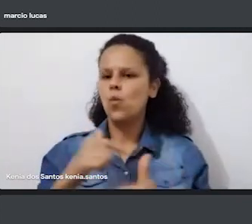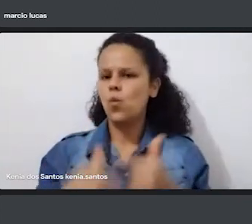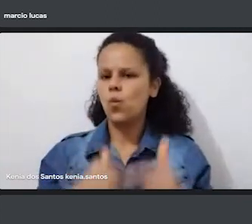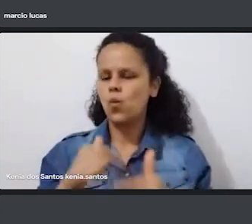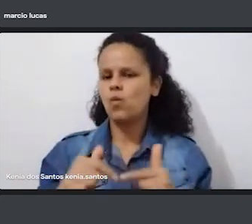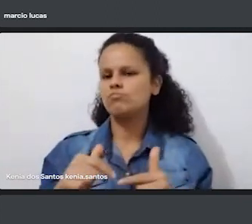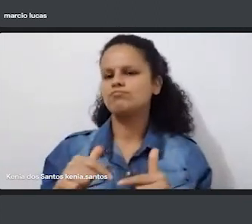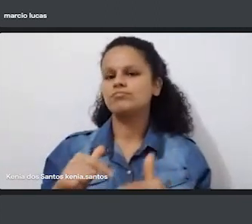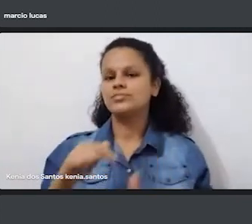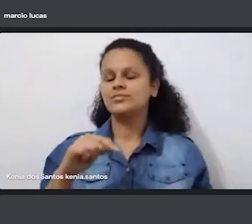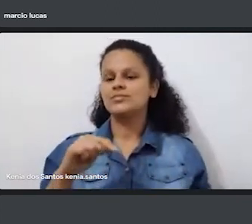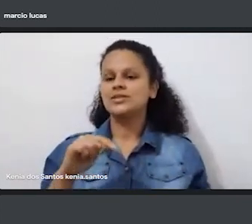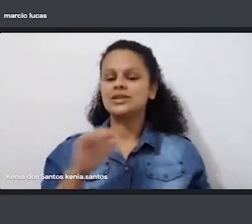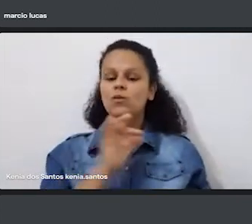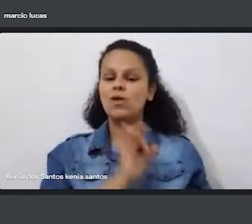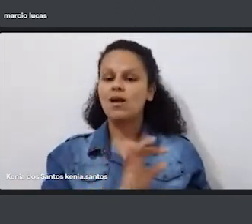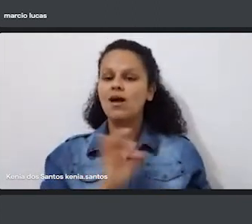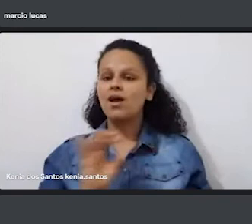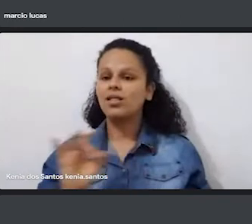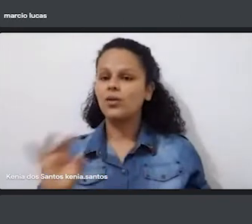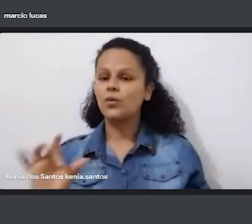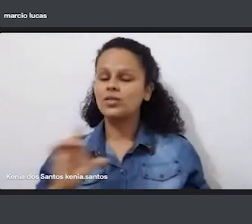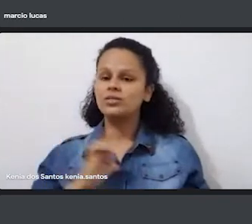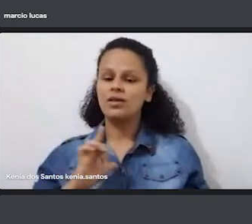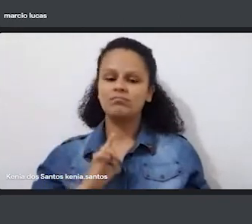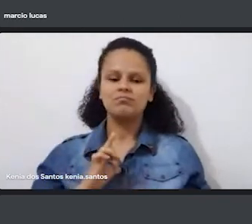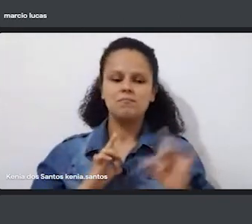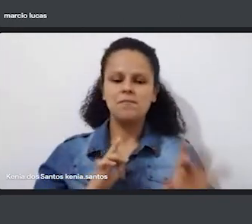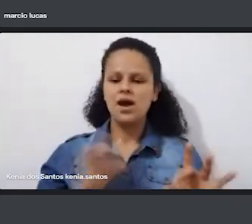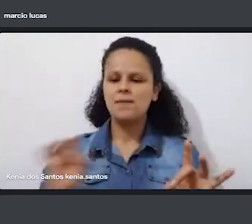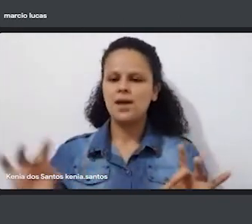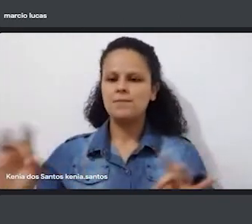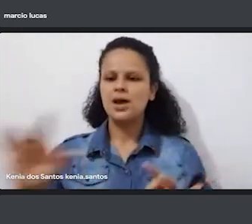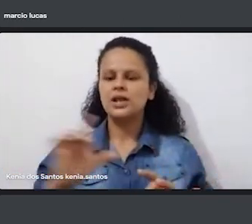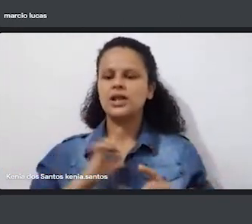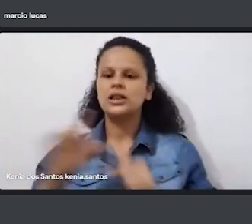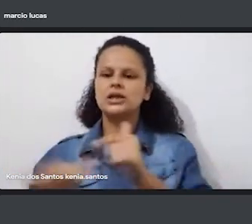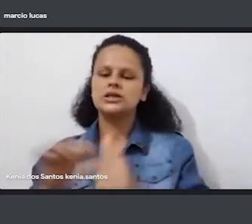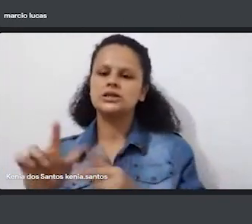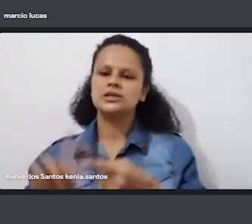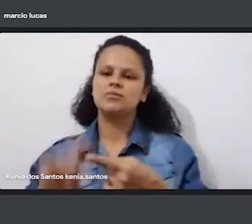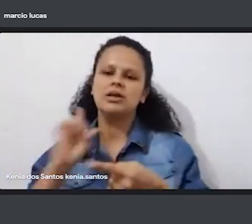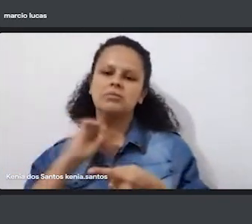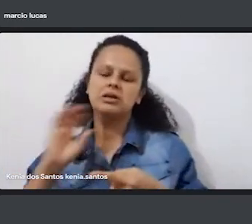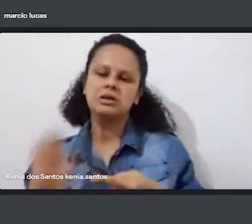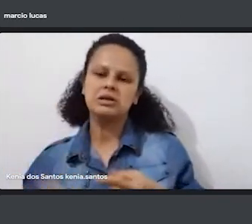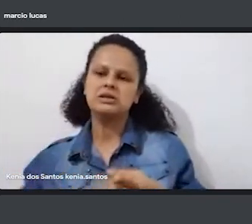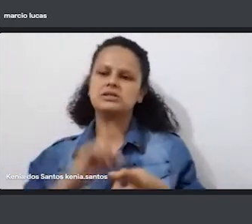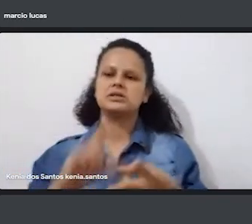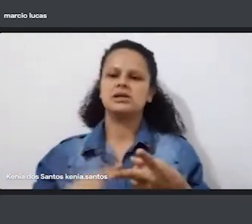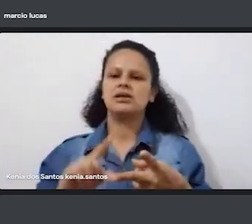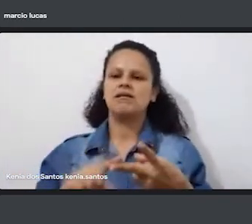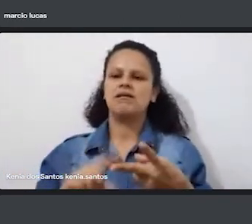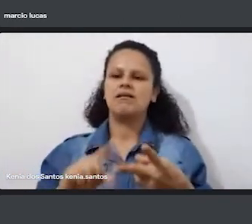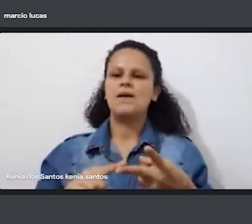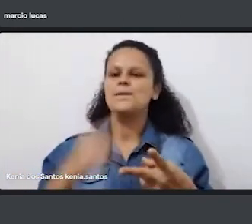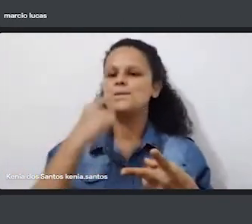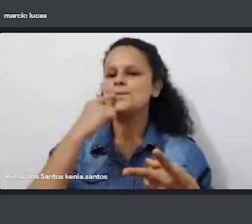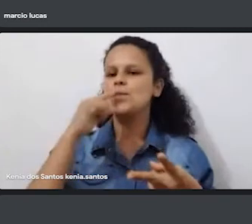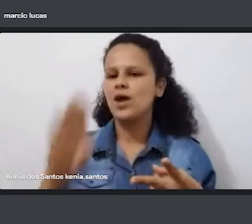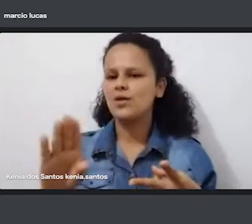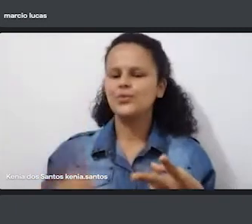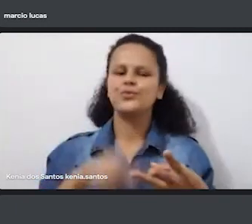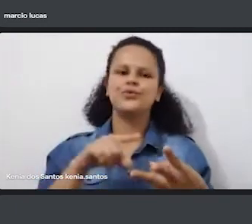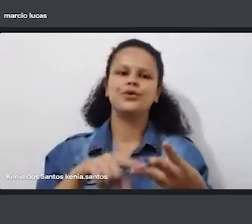um executava de uma forma diferente. Capitão Enéas executava de uma forma, Bocaiúva executava